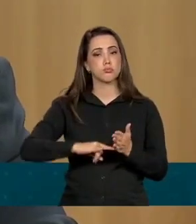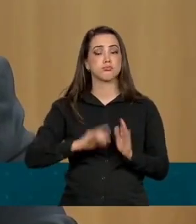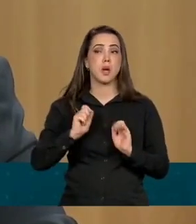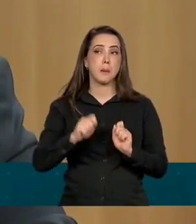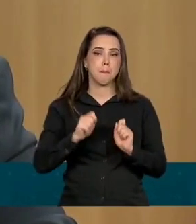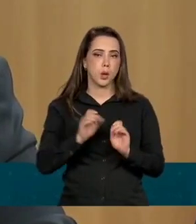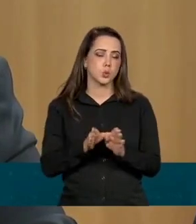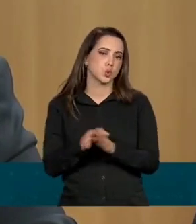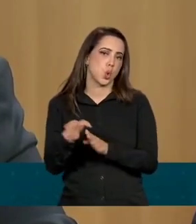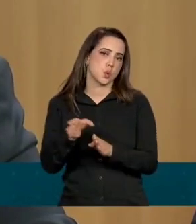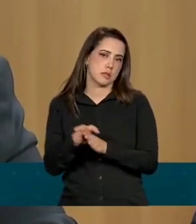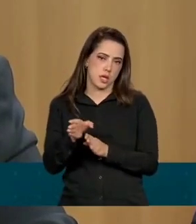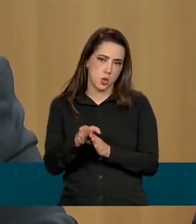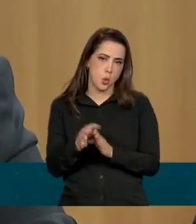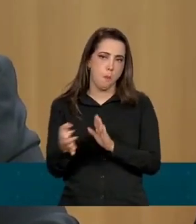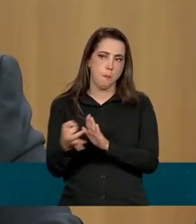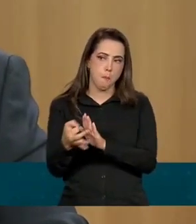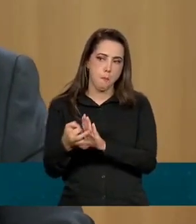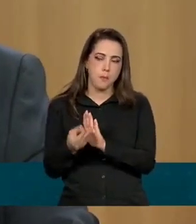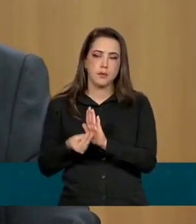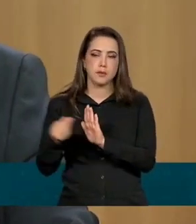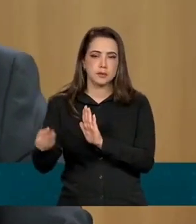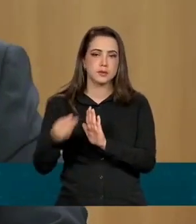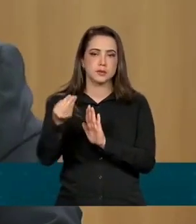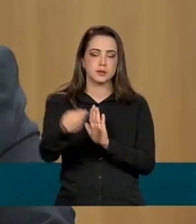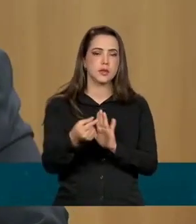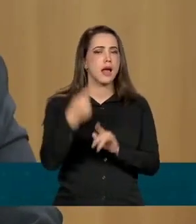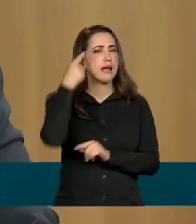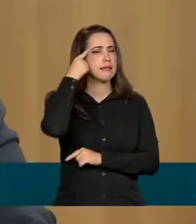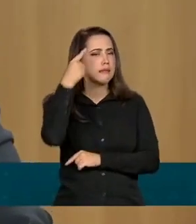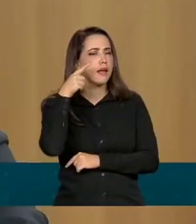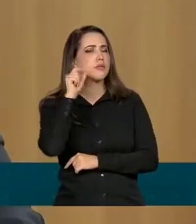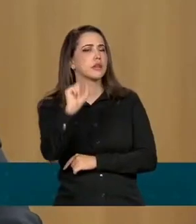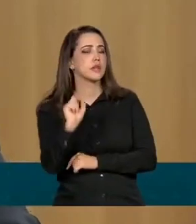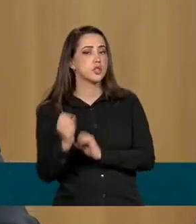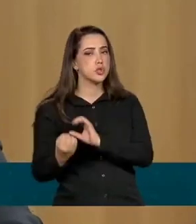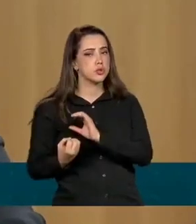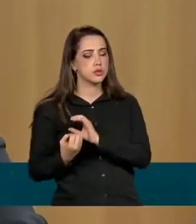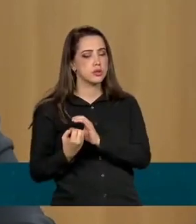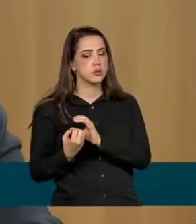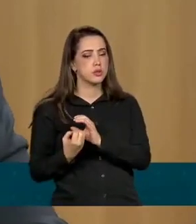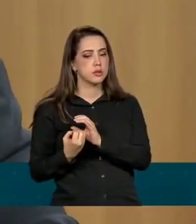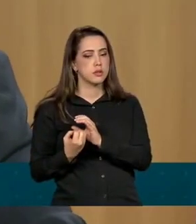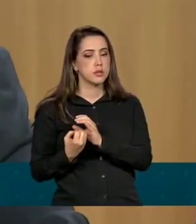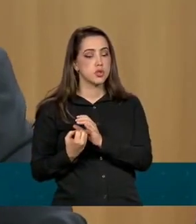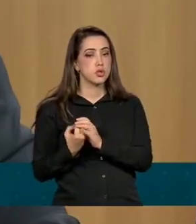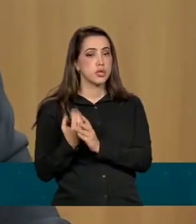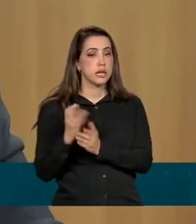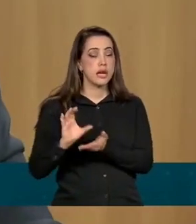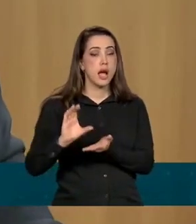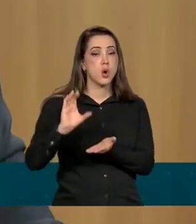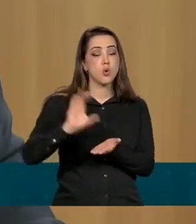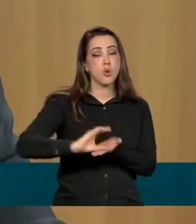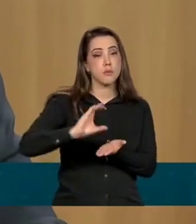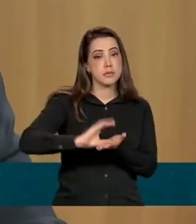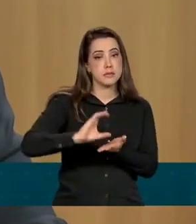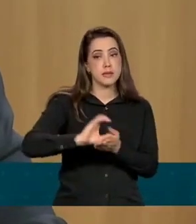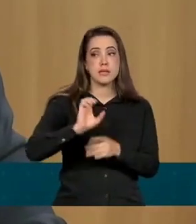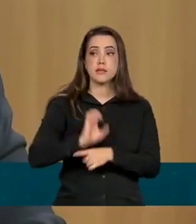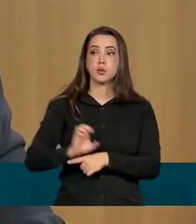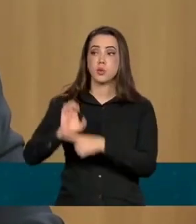sugestões adicionais, notadamente a ideia de constituição de comitês estaduais de segurança